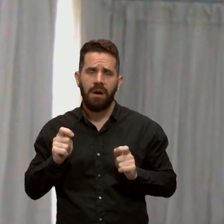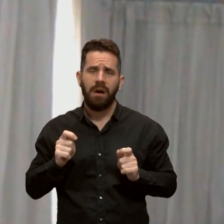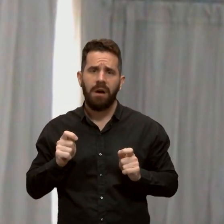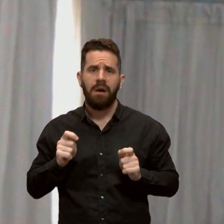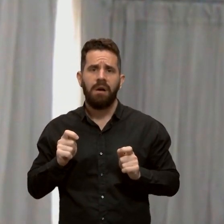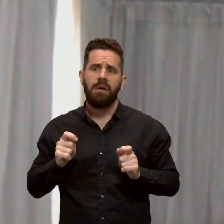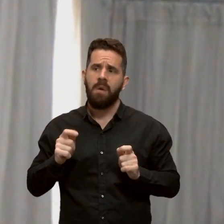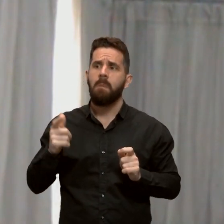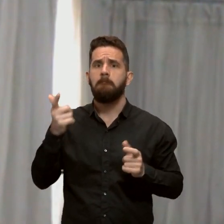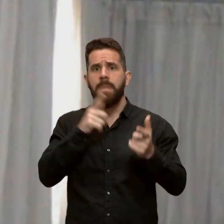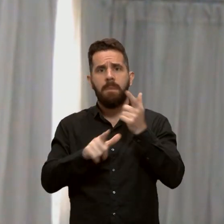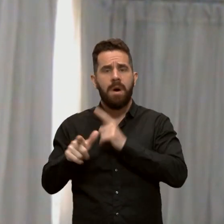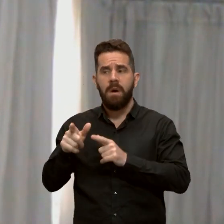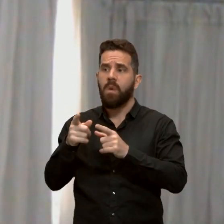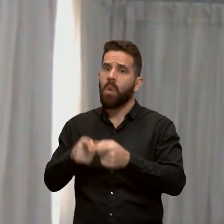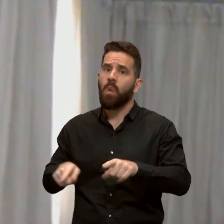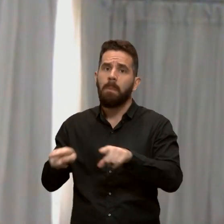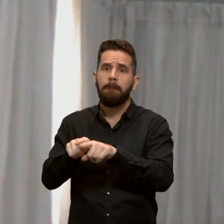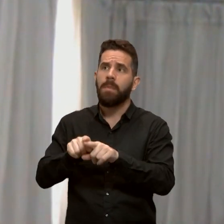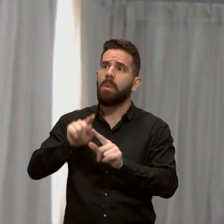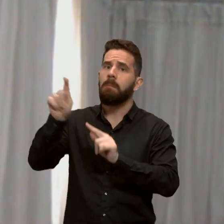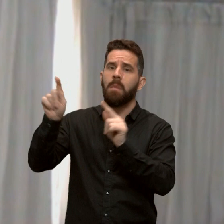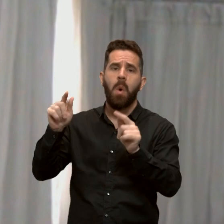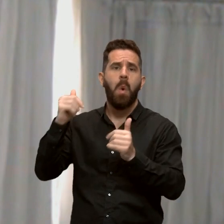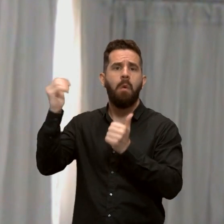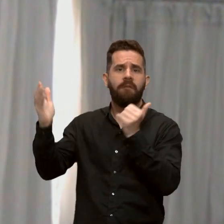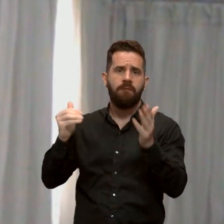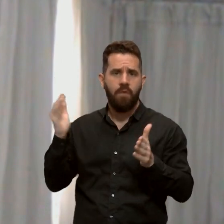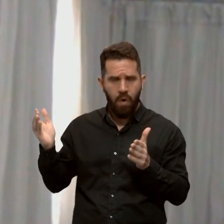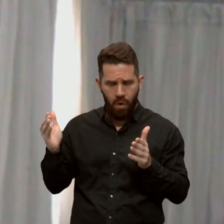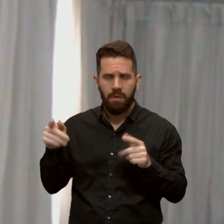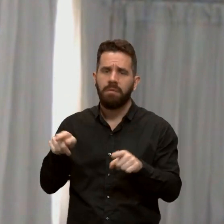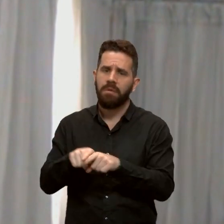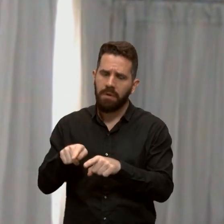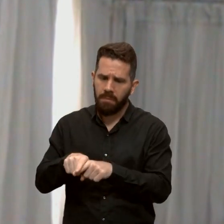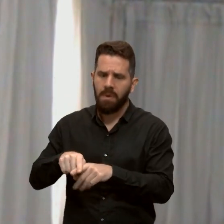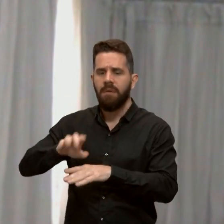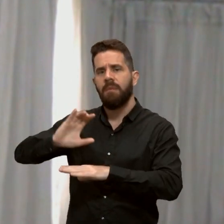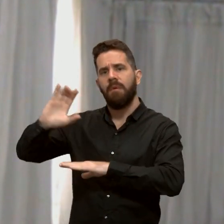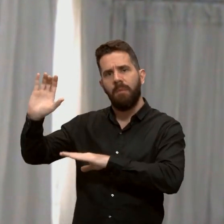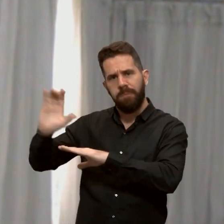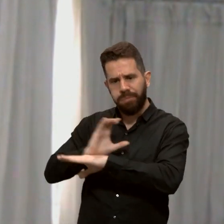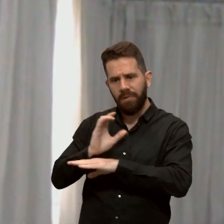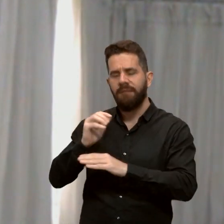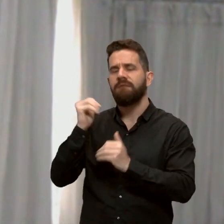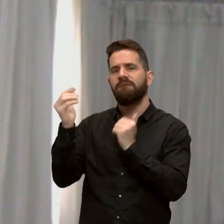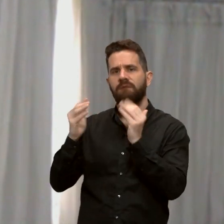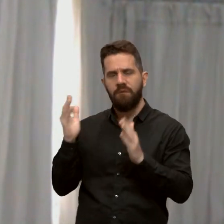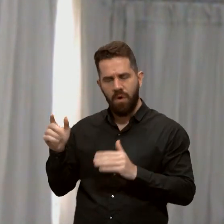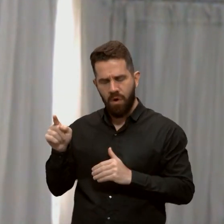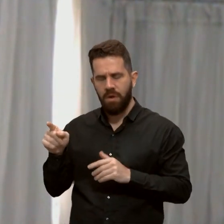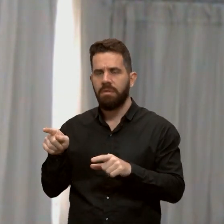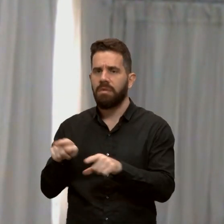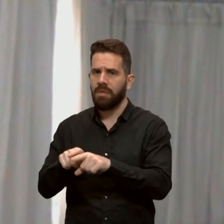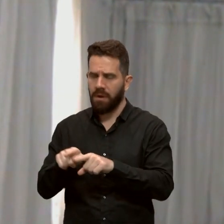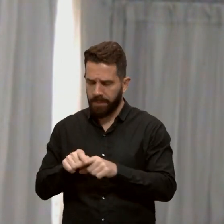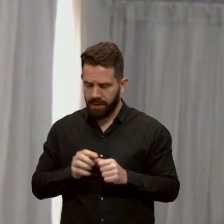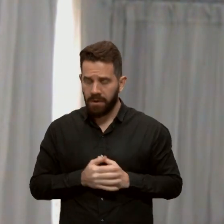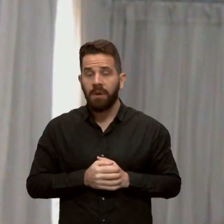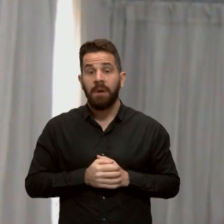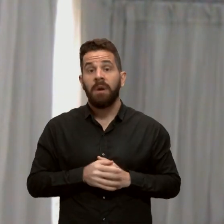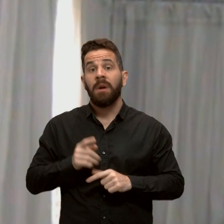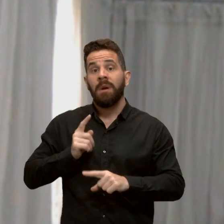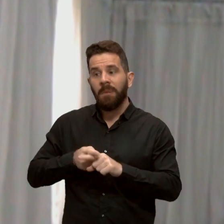se conseguisse parceiros externos e financiamentos externos, no sentido de